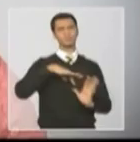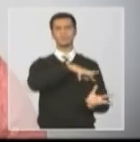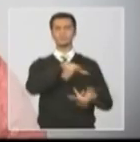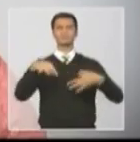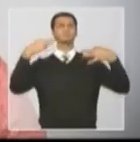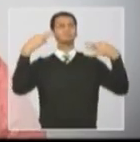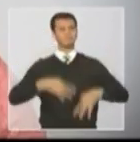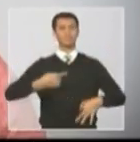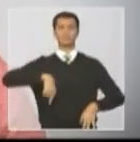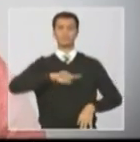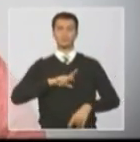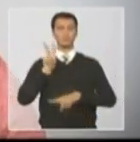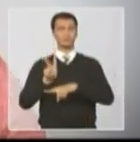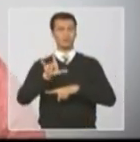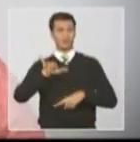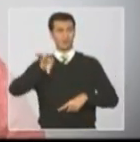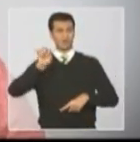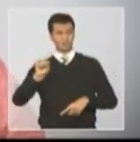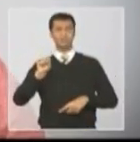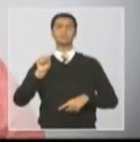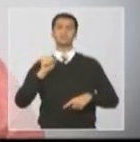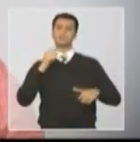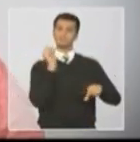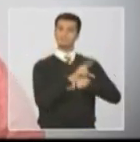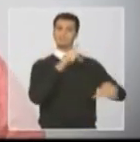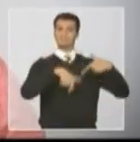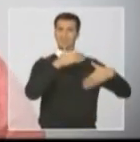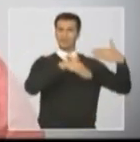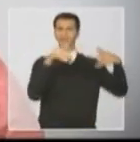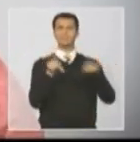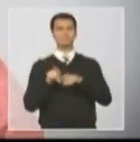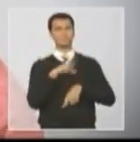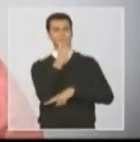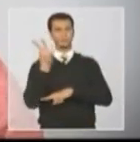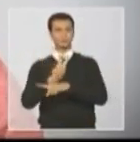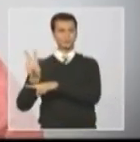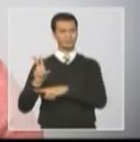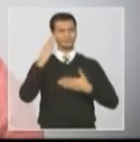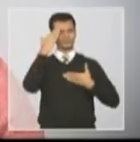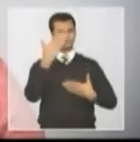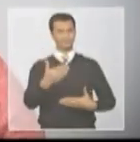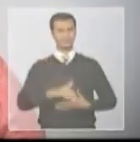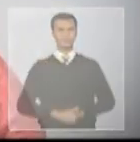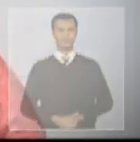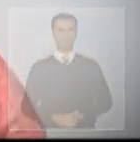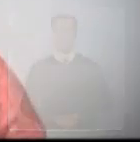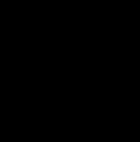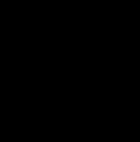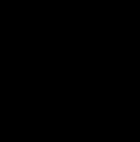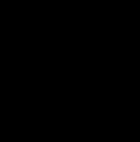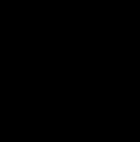um exemplo para o mundo, transformando nosso lixo em emprego e renda e evitando a degradação ambiental. Muito obrigada.